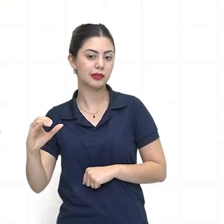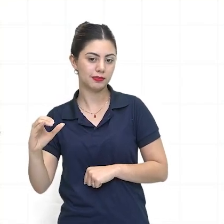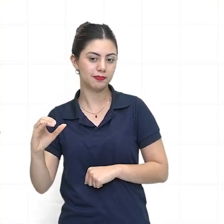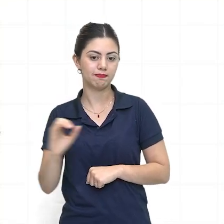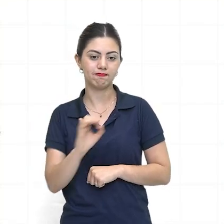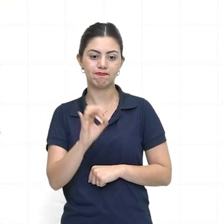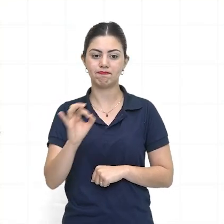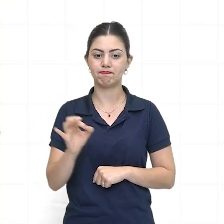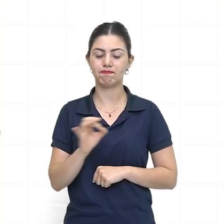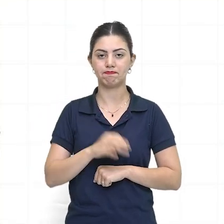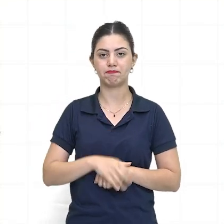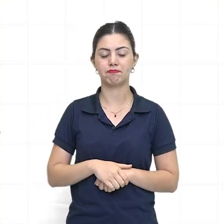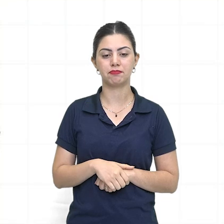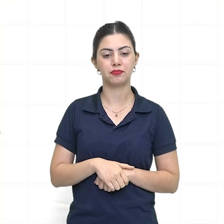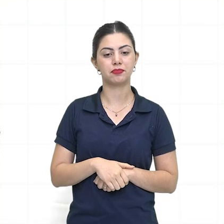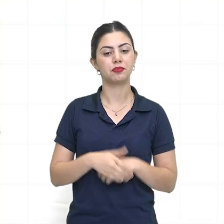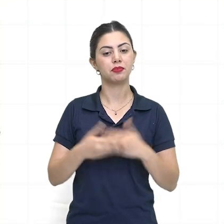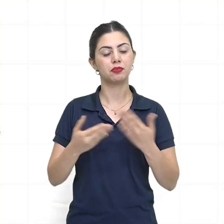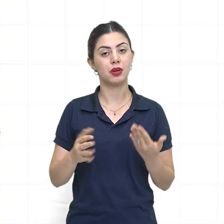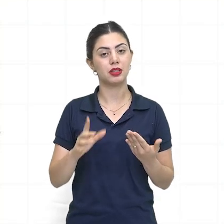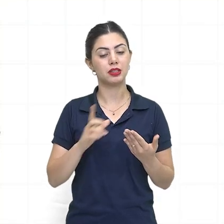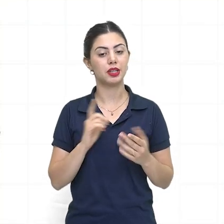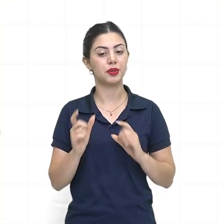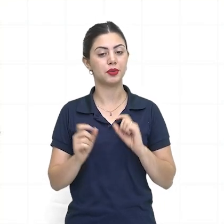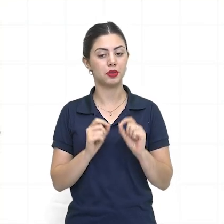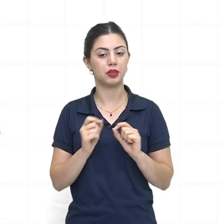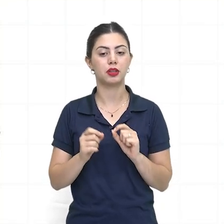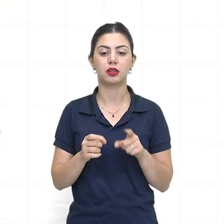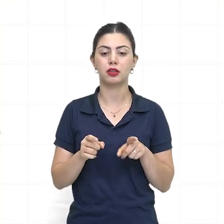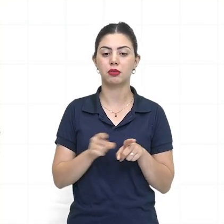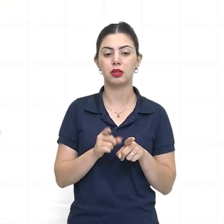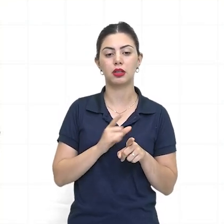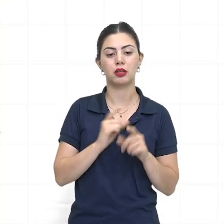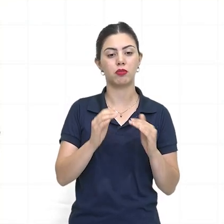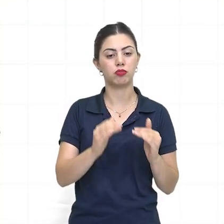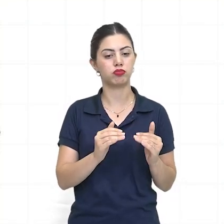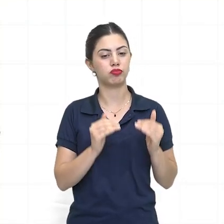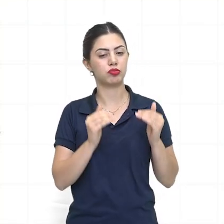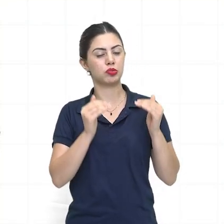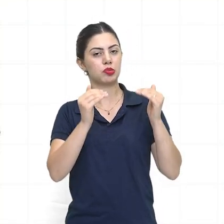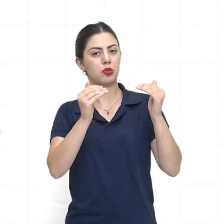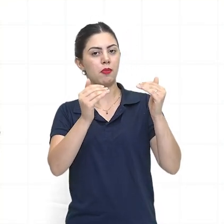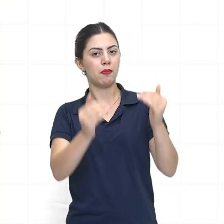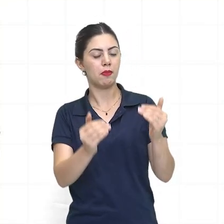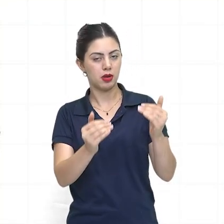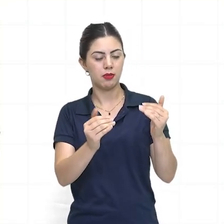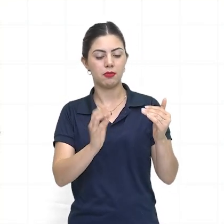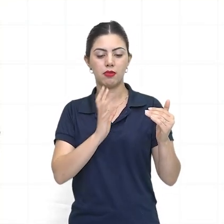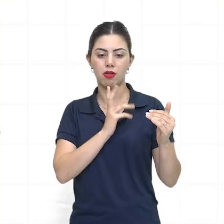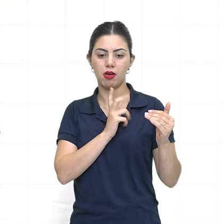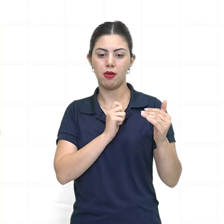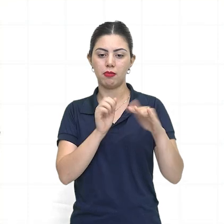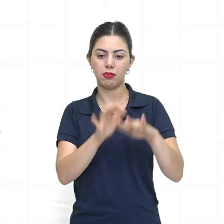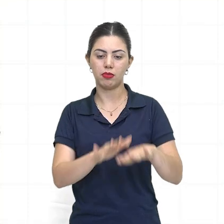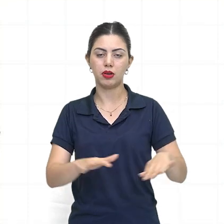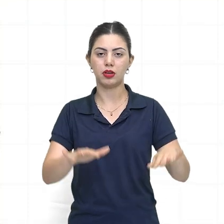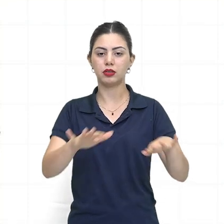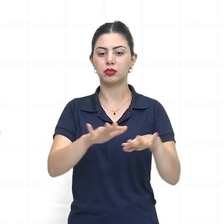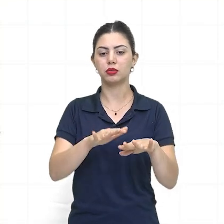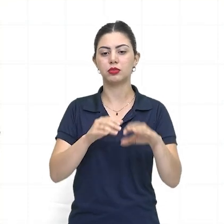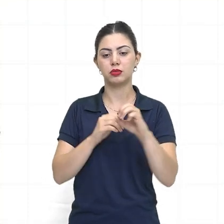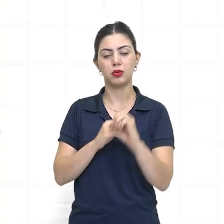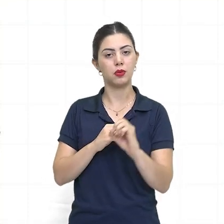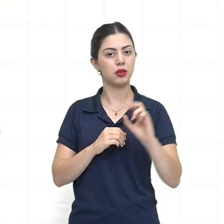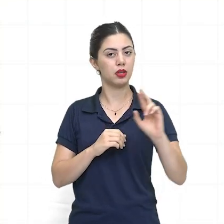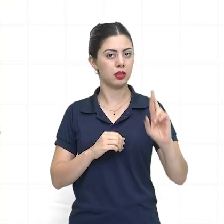ocidental. Isso se contrasta com o ser supremo e impessoal das religiões